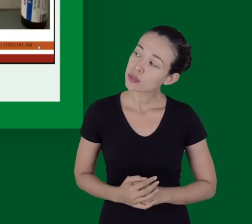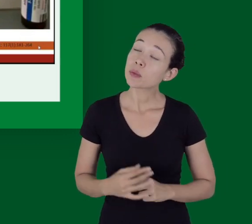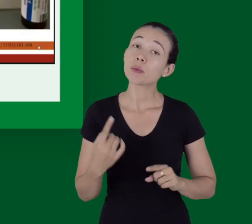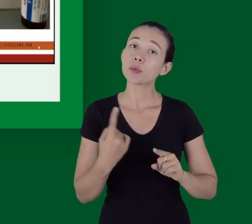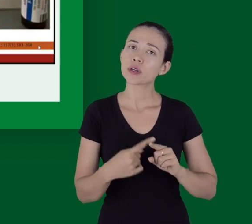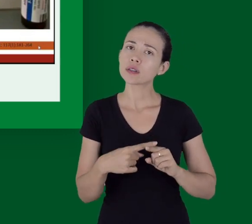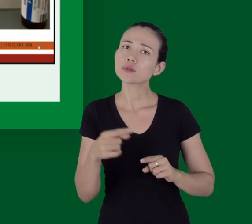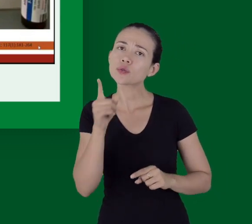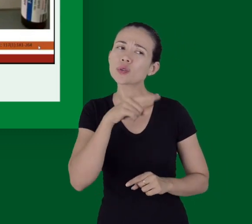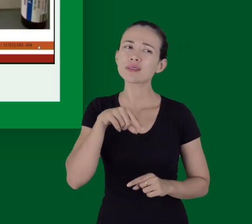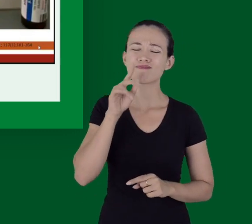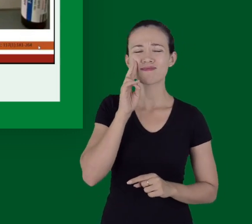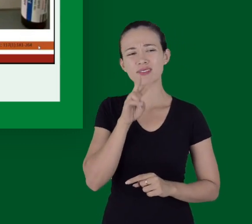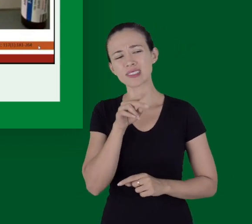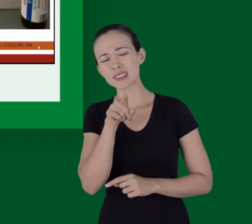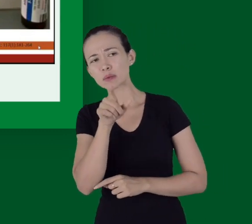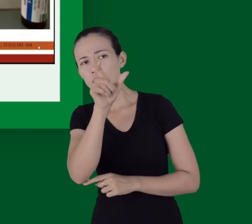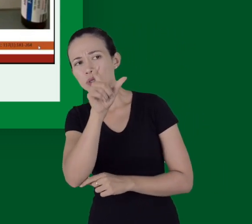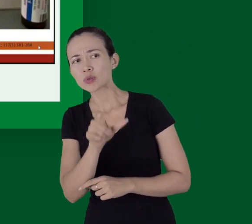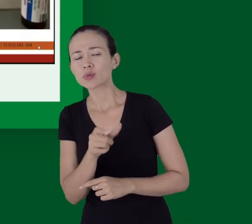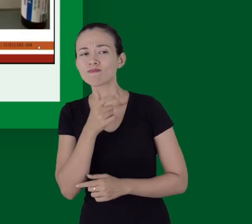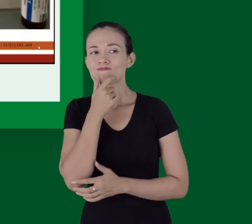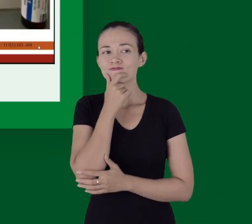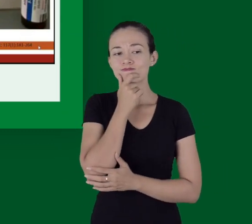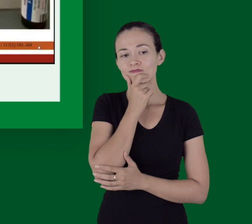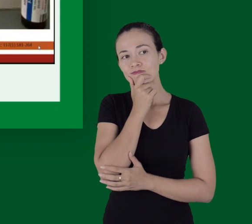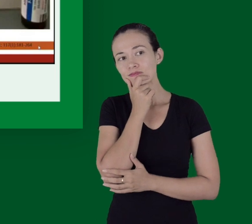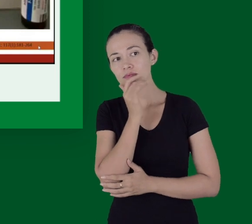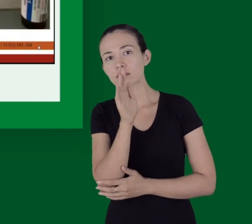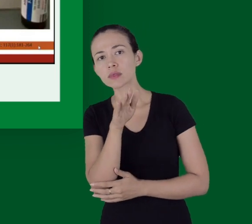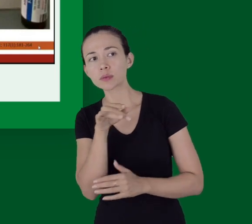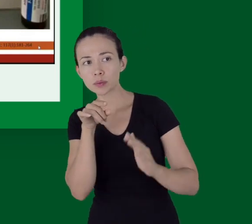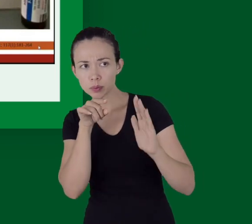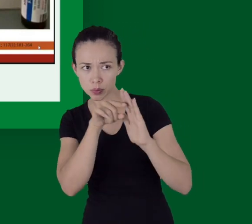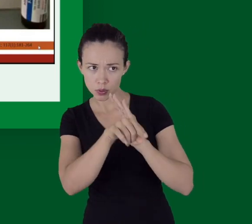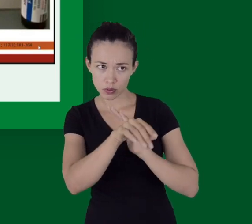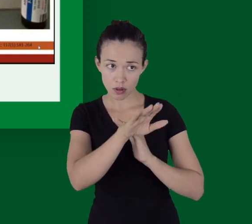ter um pré-conceito, algumas coisas, e saber perguntar até